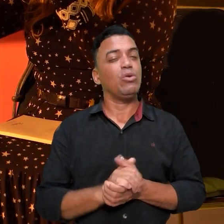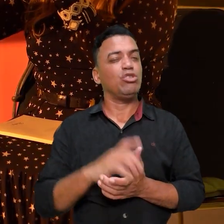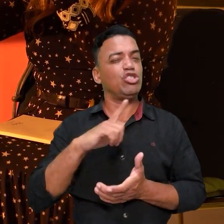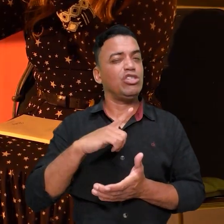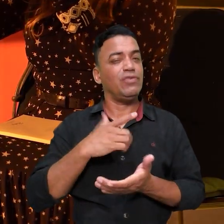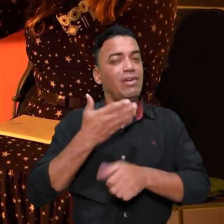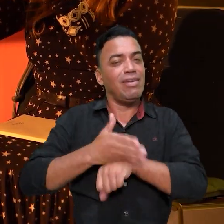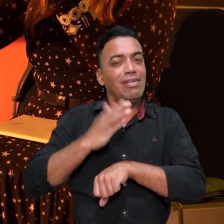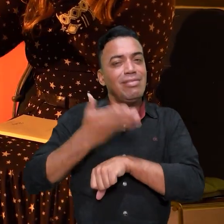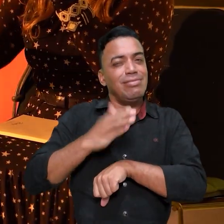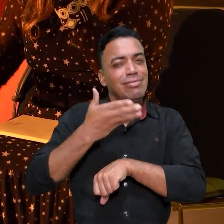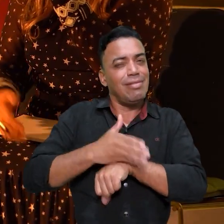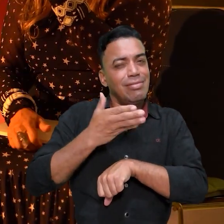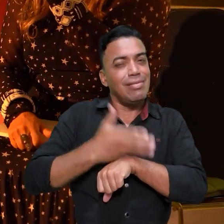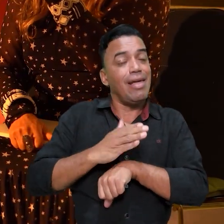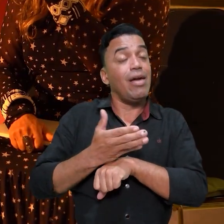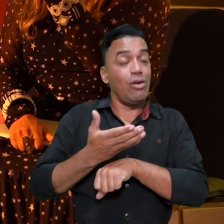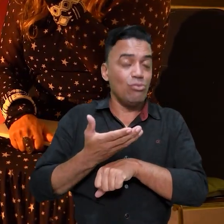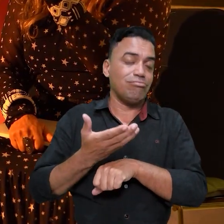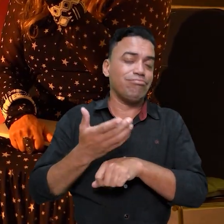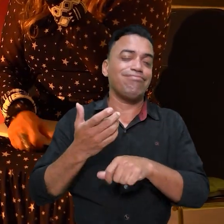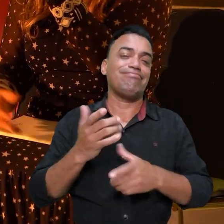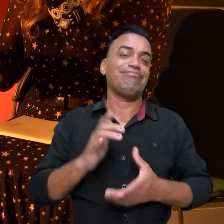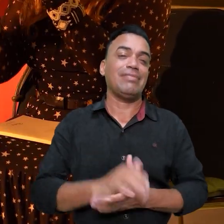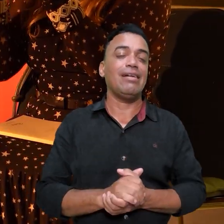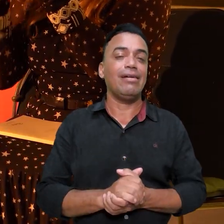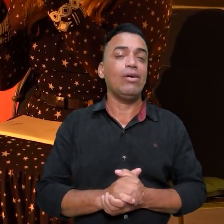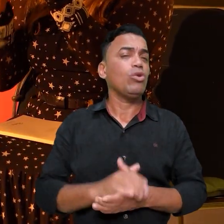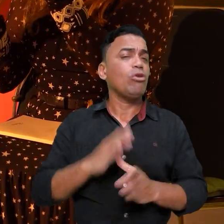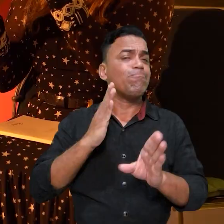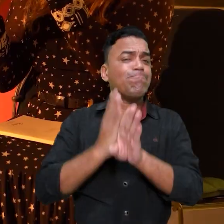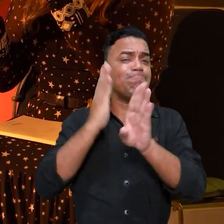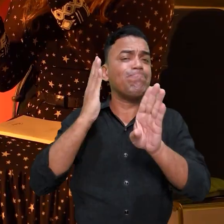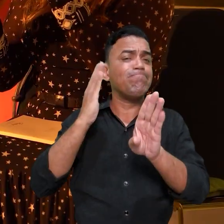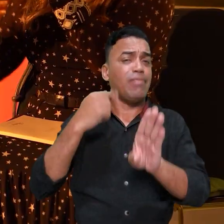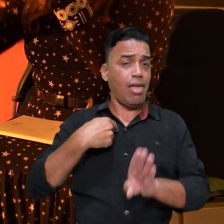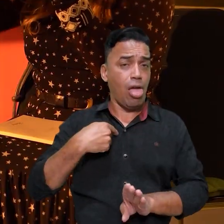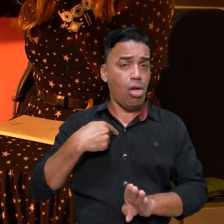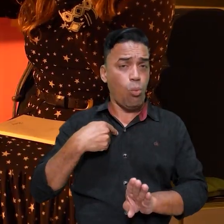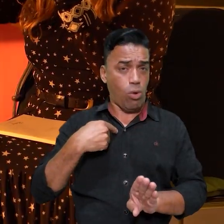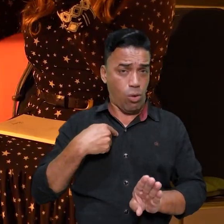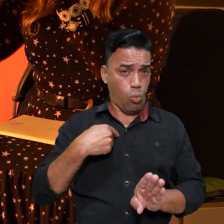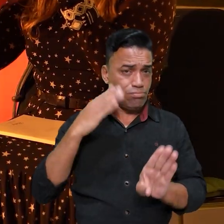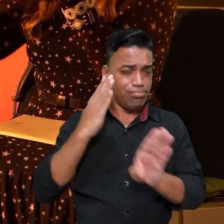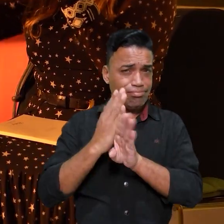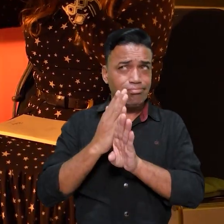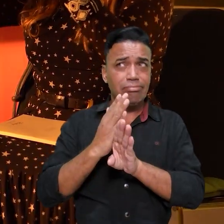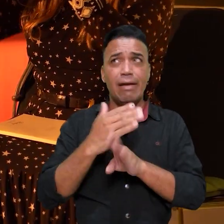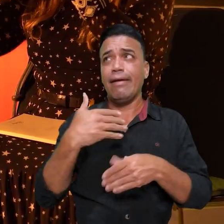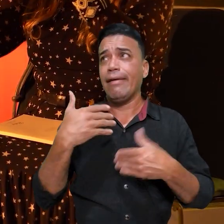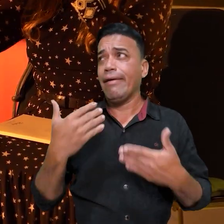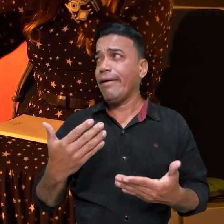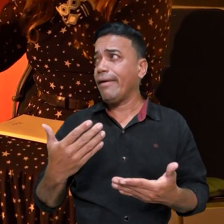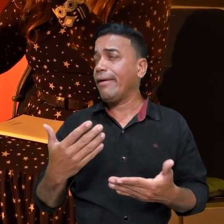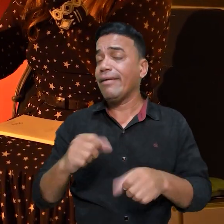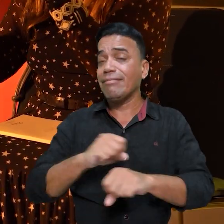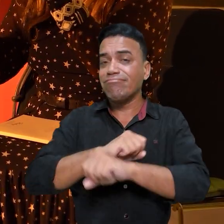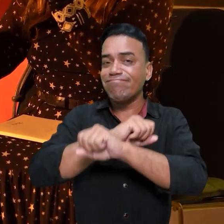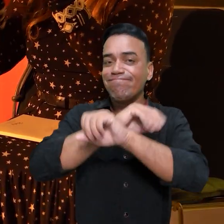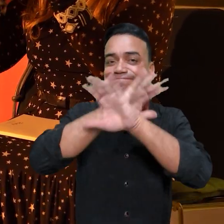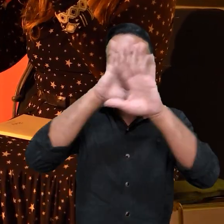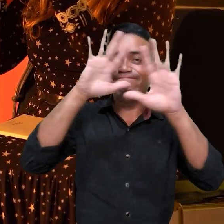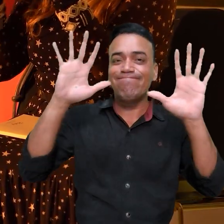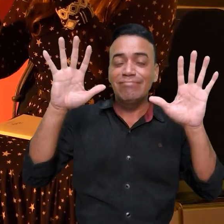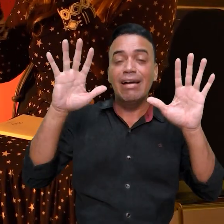um treino para isso, né? E o que eu descobri com muita, assim,